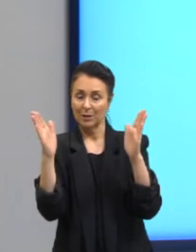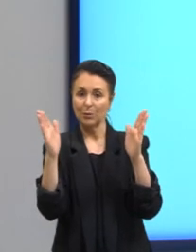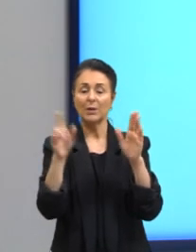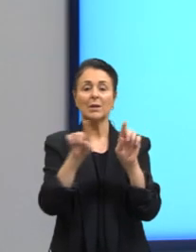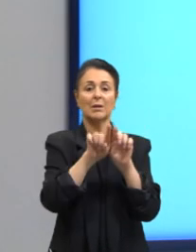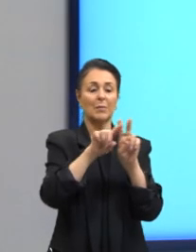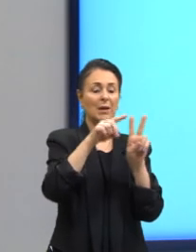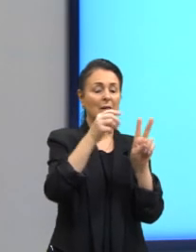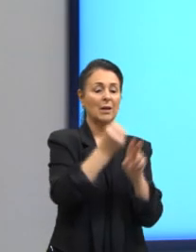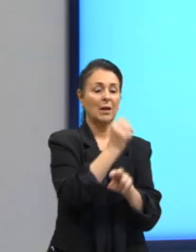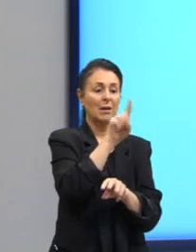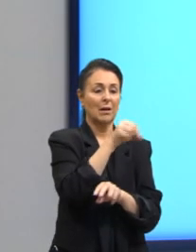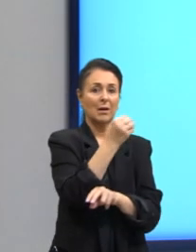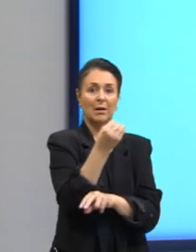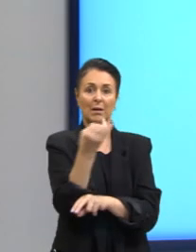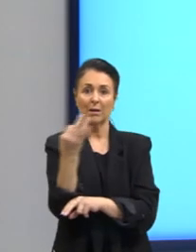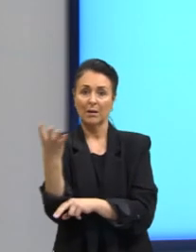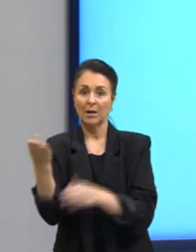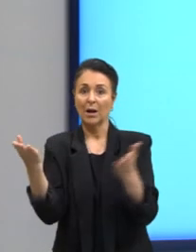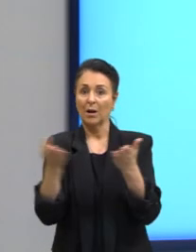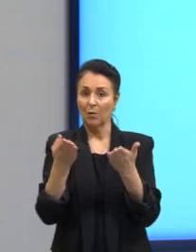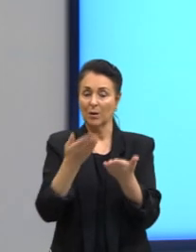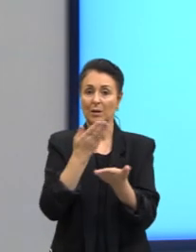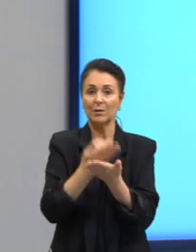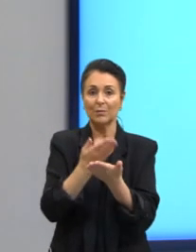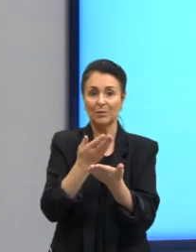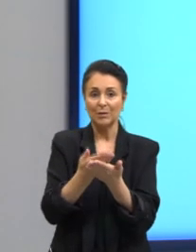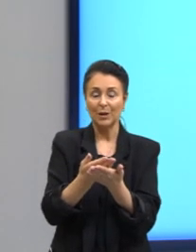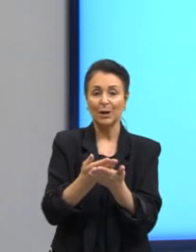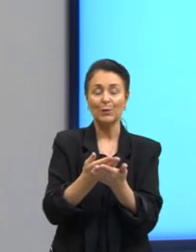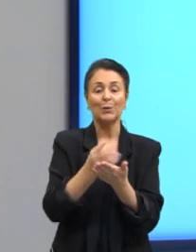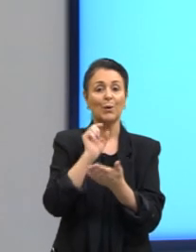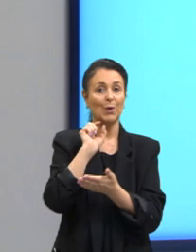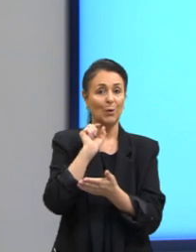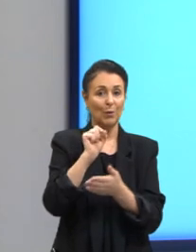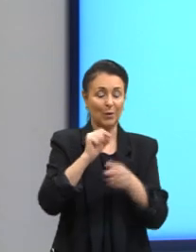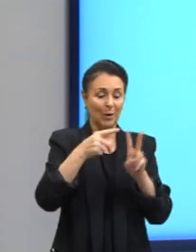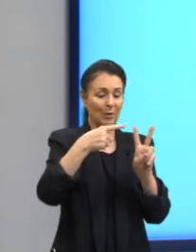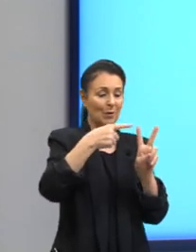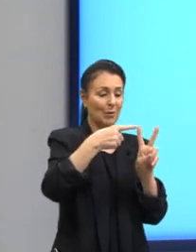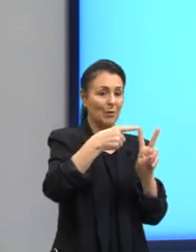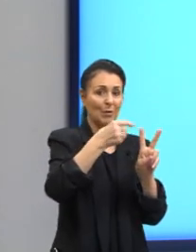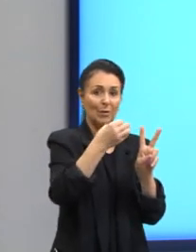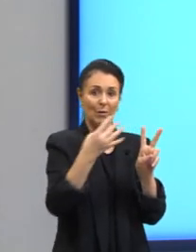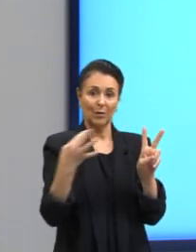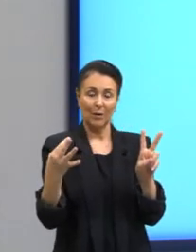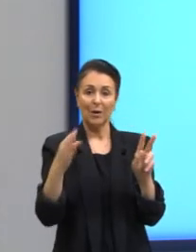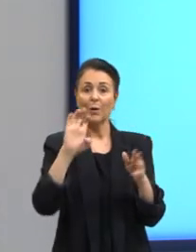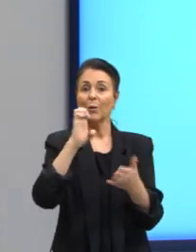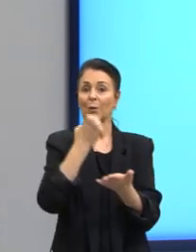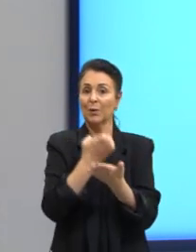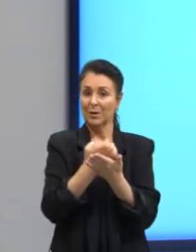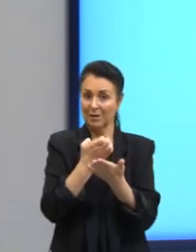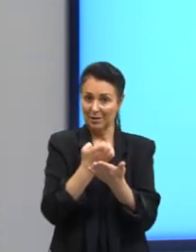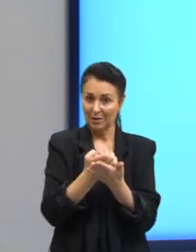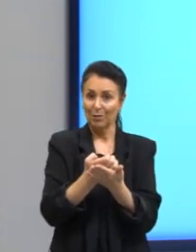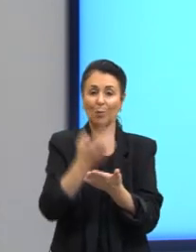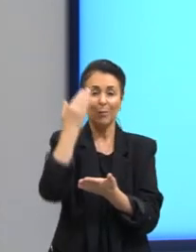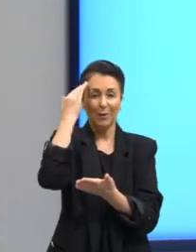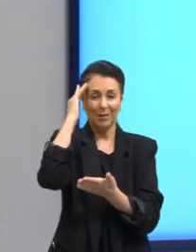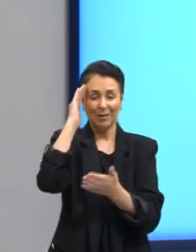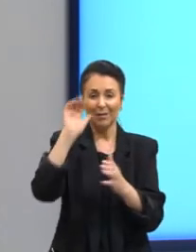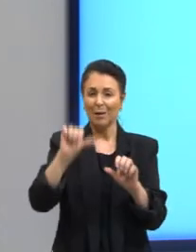na aula anterior hoje estamos estudando os irracionais então um exercício básico e para que ninguém possa então reafirmar o conceito